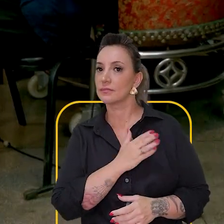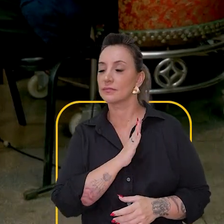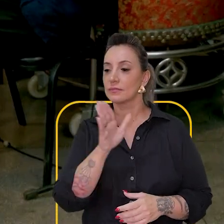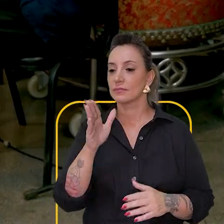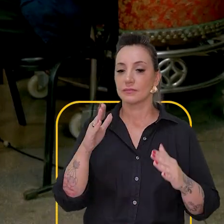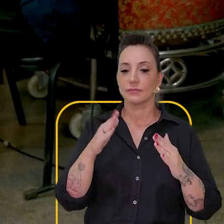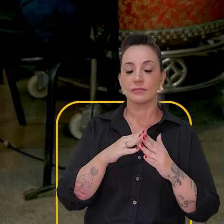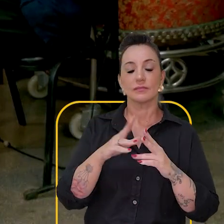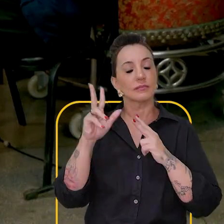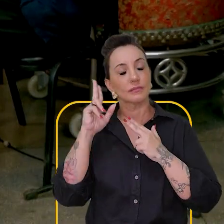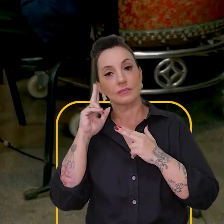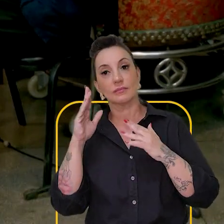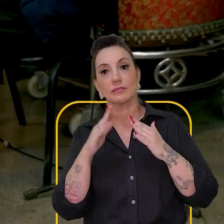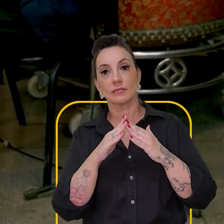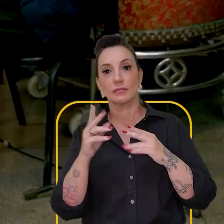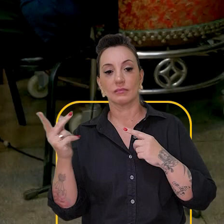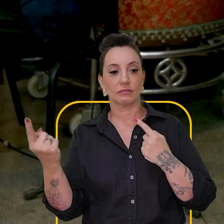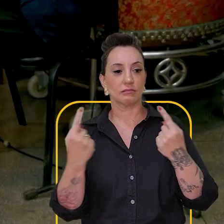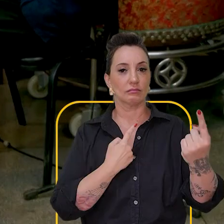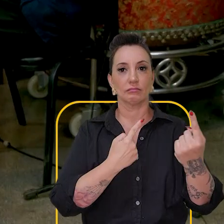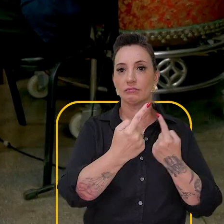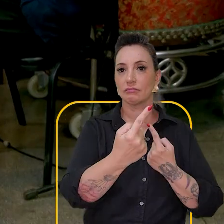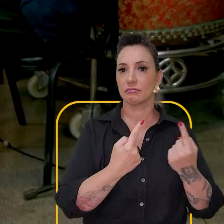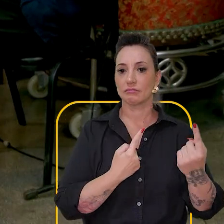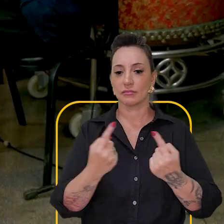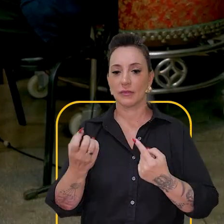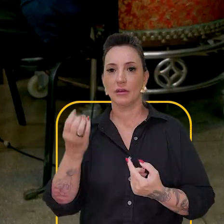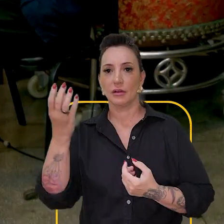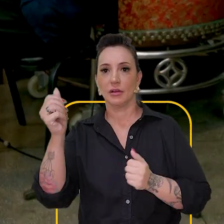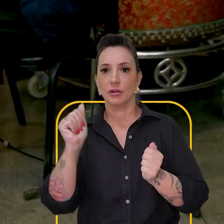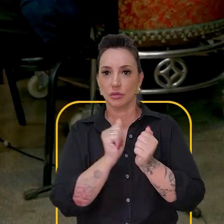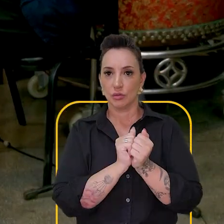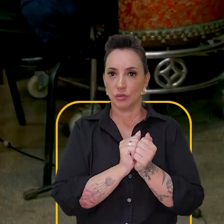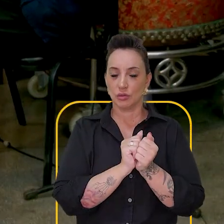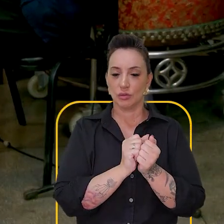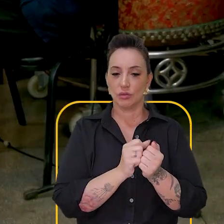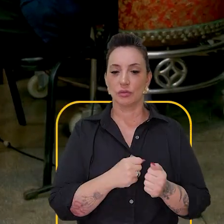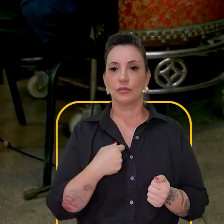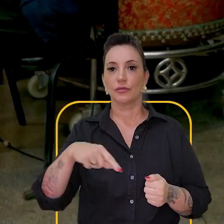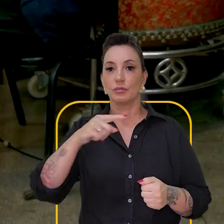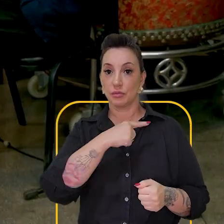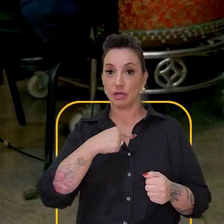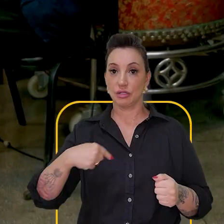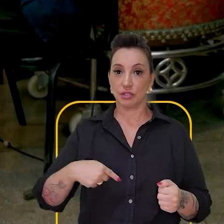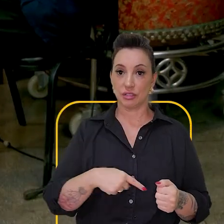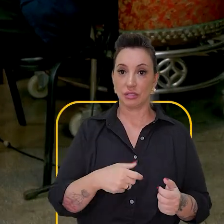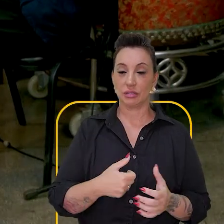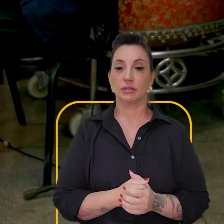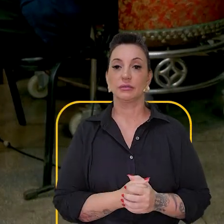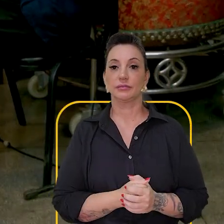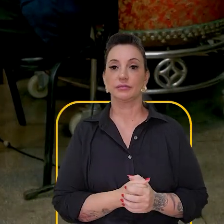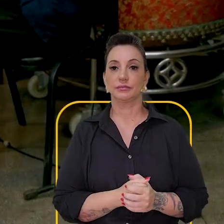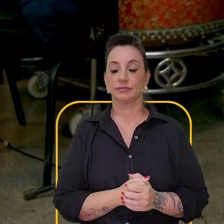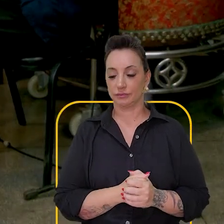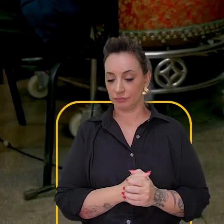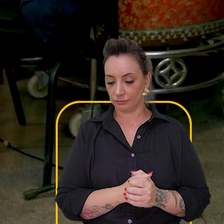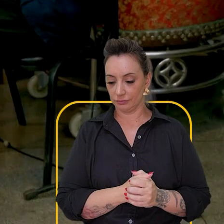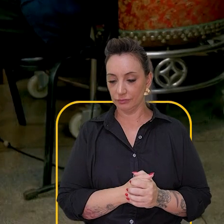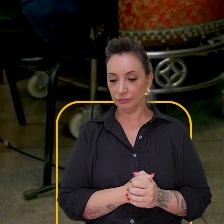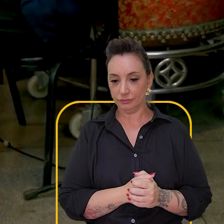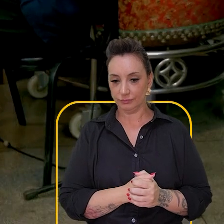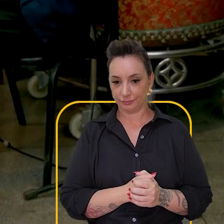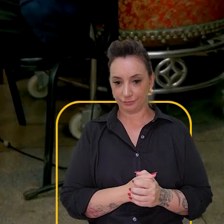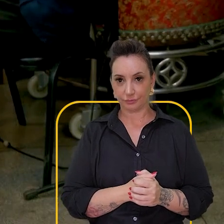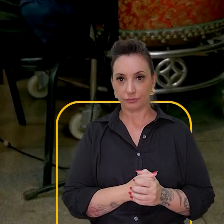junto ã Taiwan com Ortega foi campeão a gente estava junto vou ter que falar isso dormimos na mesma